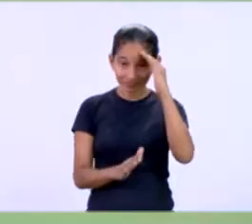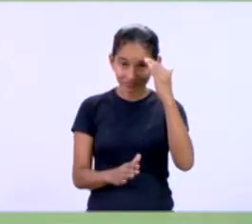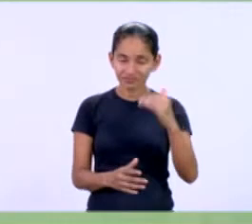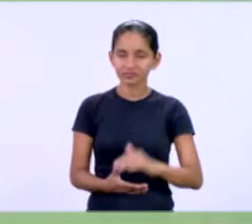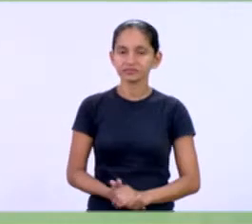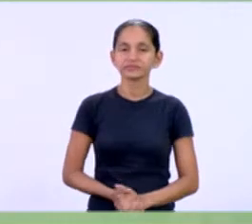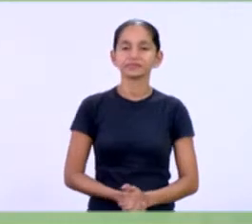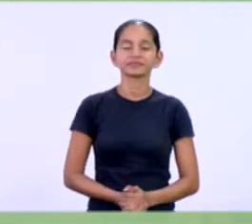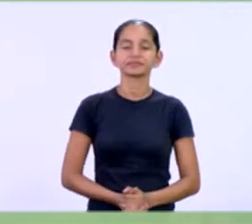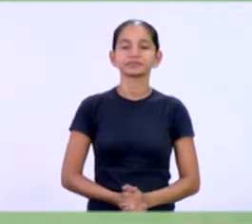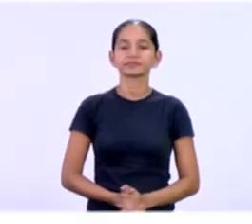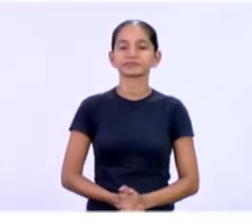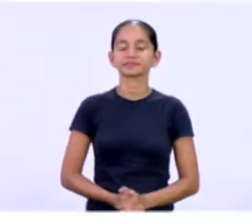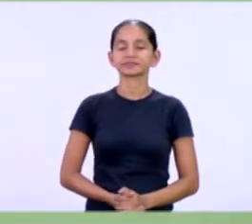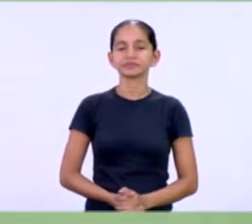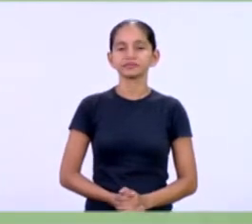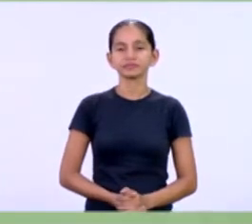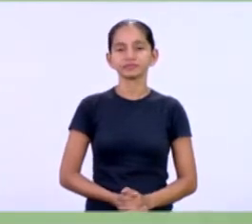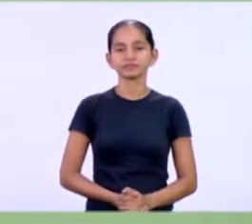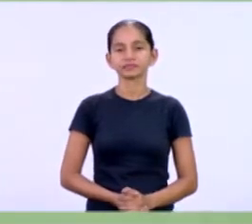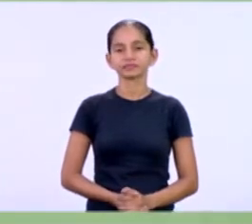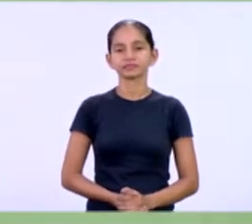frente.